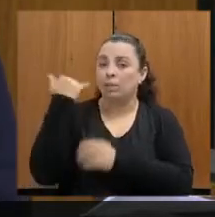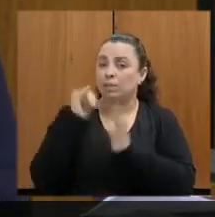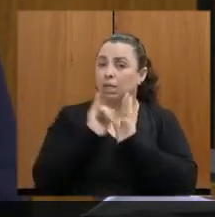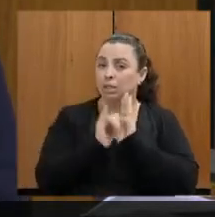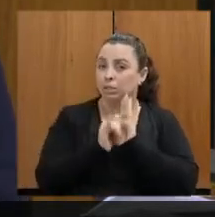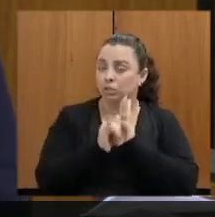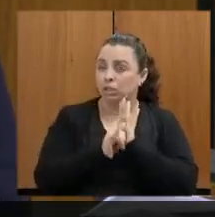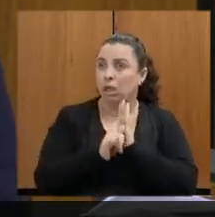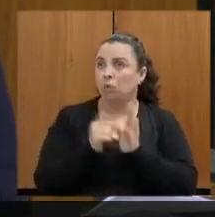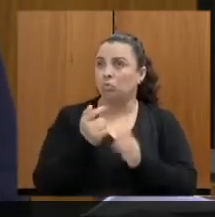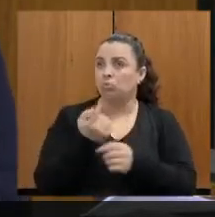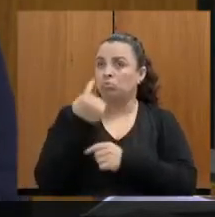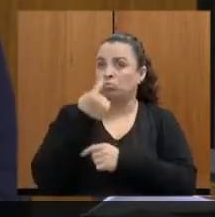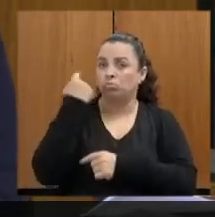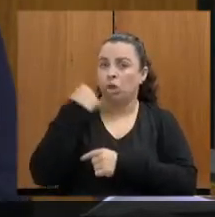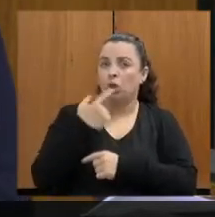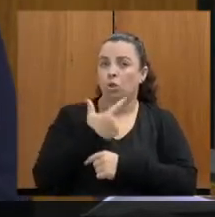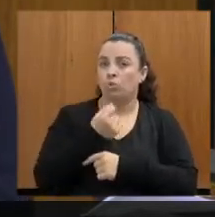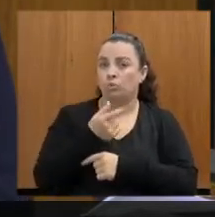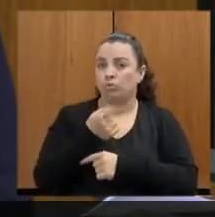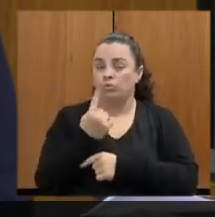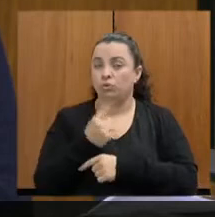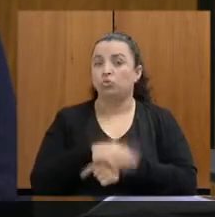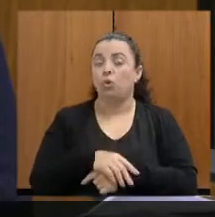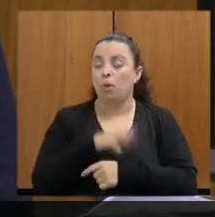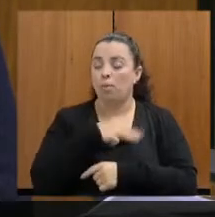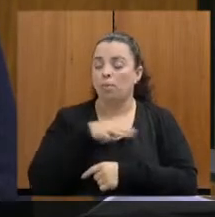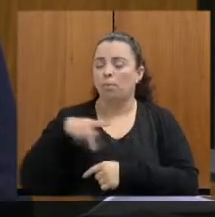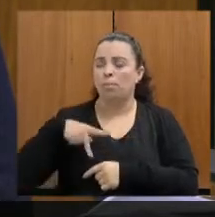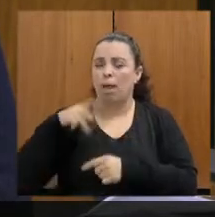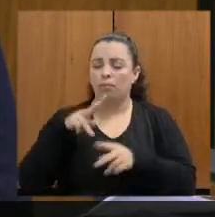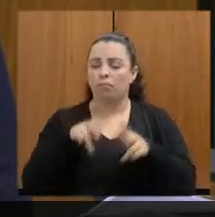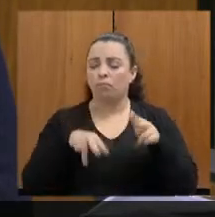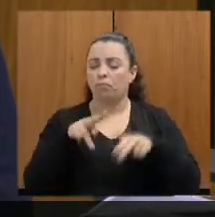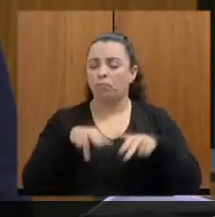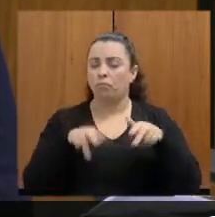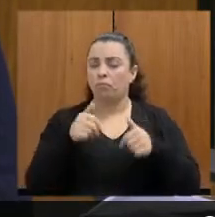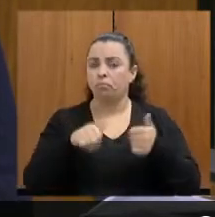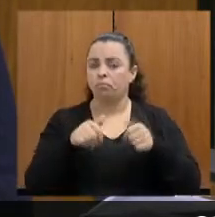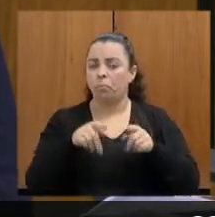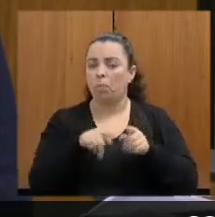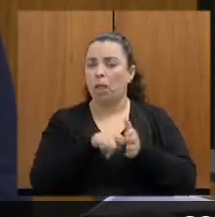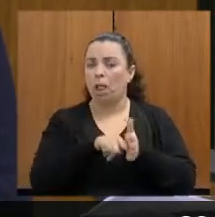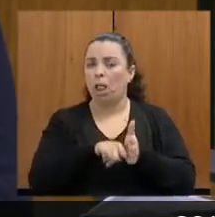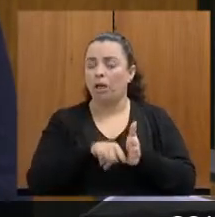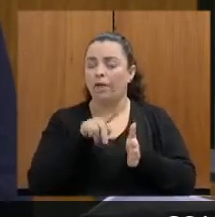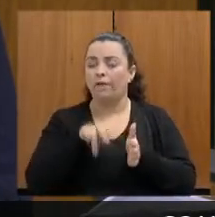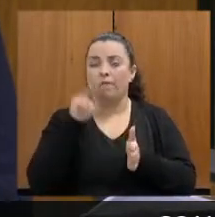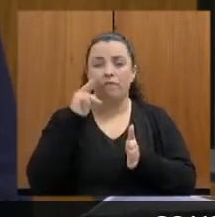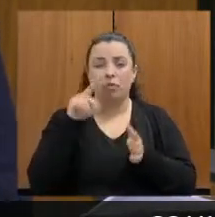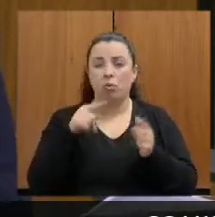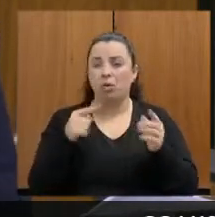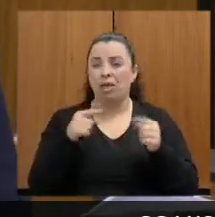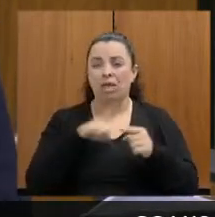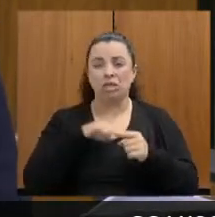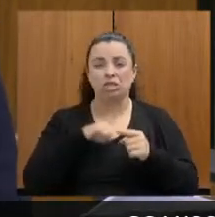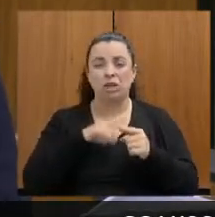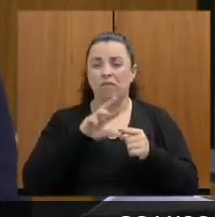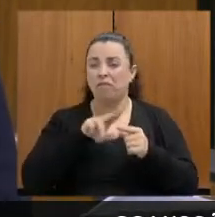em 2021 Ministério Público analisou E verificou uma série de irregularidades